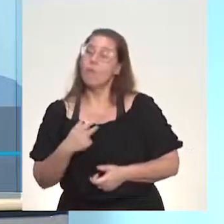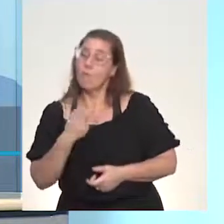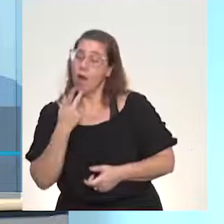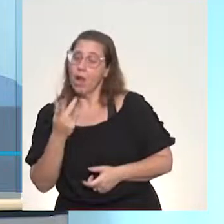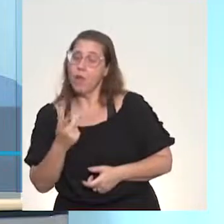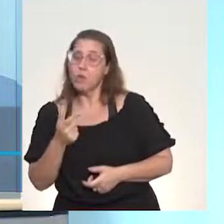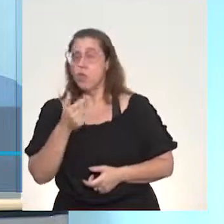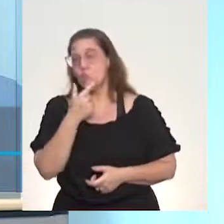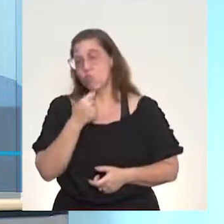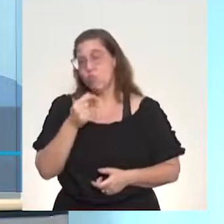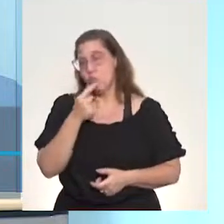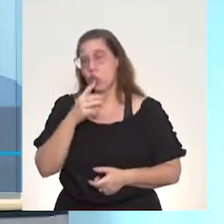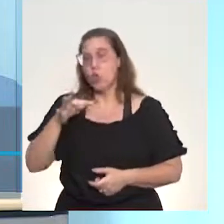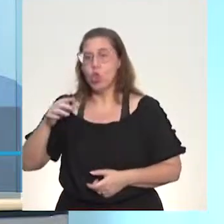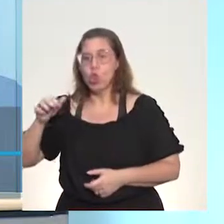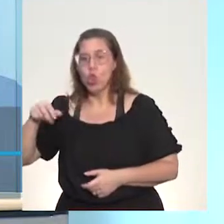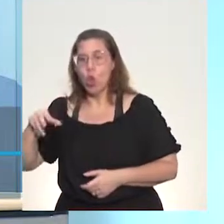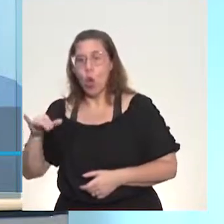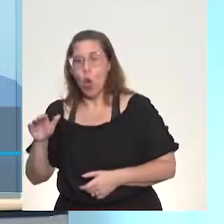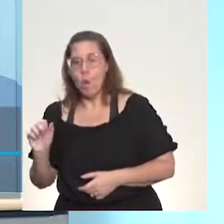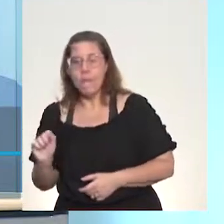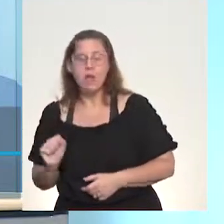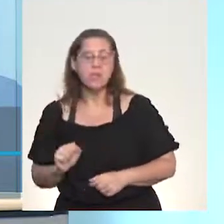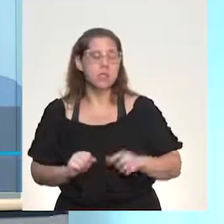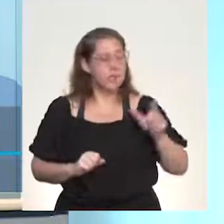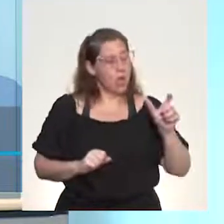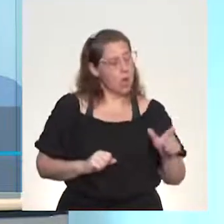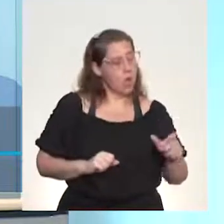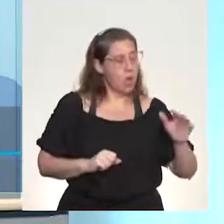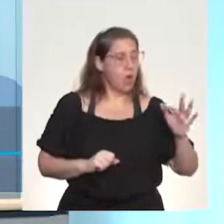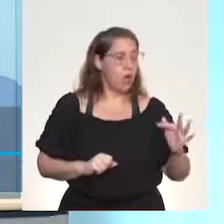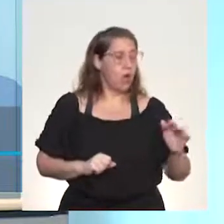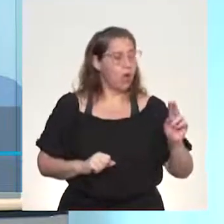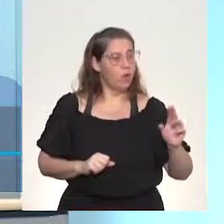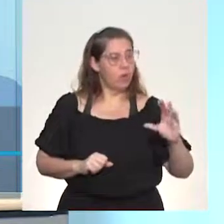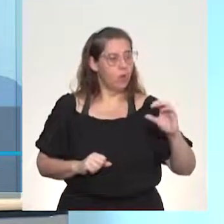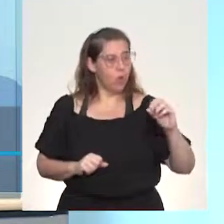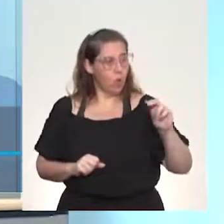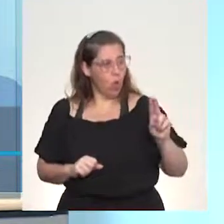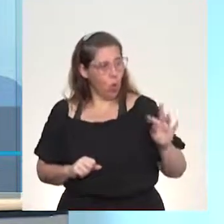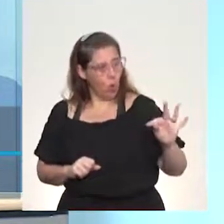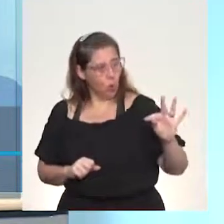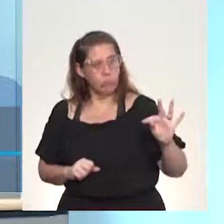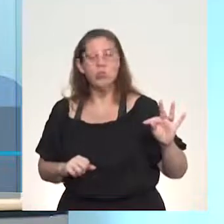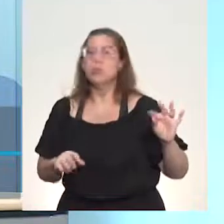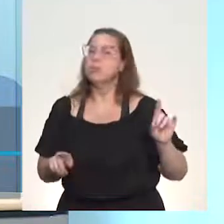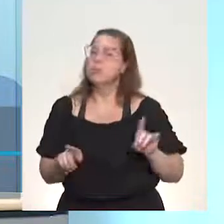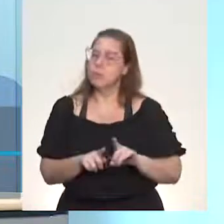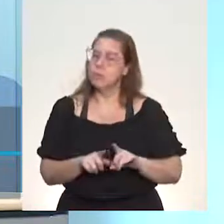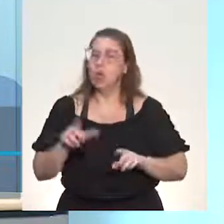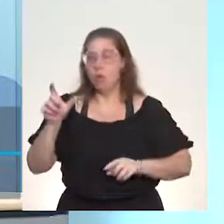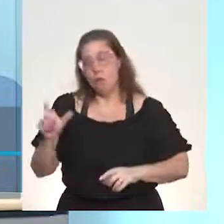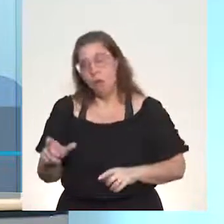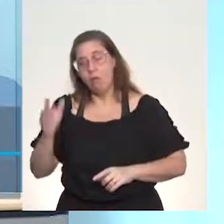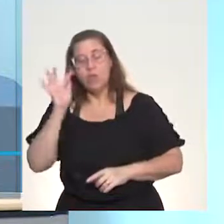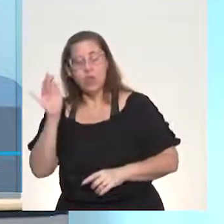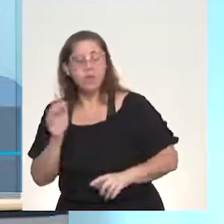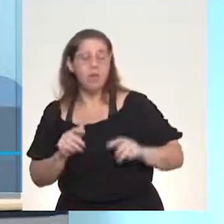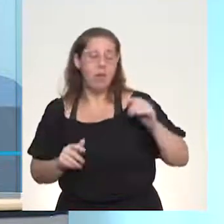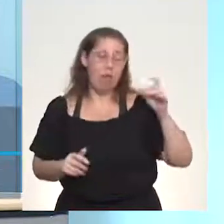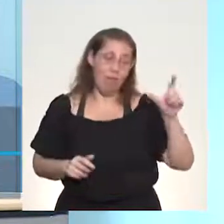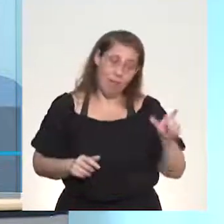Foucault. Essas duas pessoas, uma é da filosofia, o Foucault, o Thomas Kuhn da ciência, e